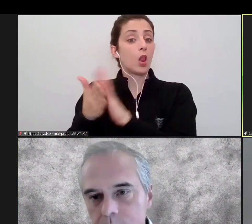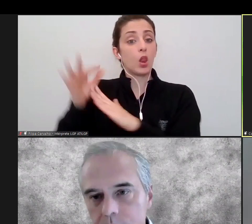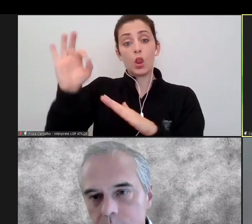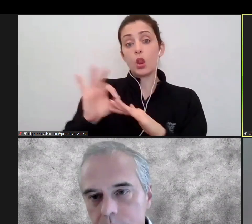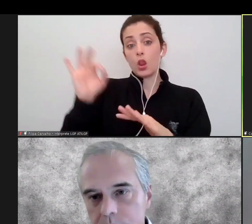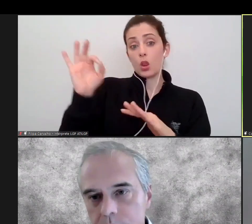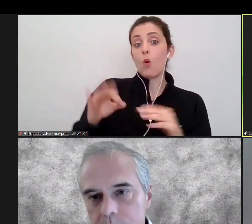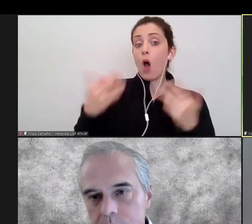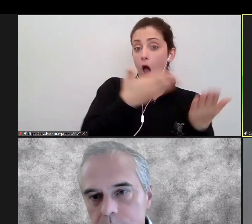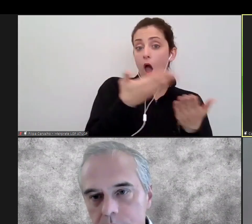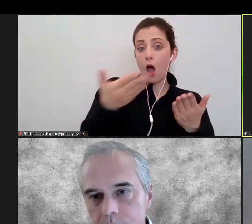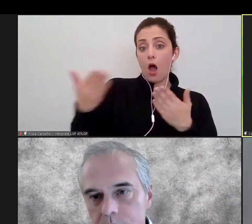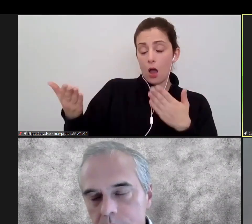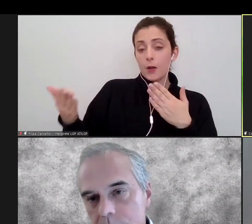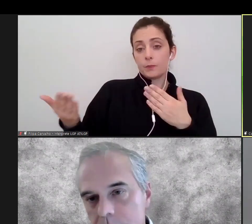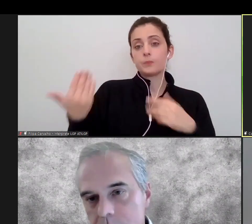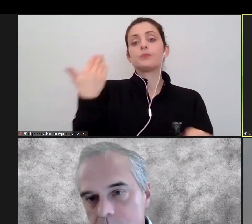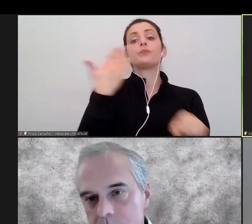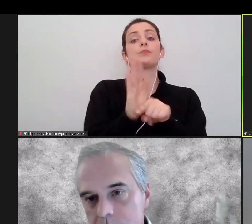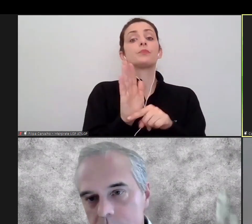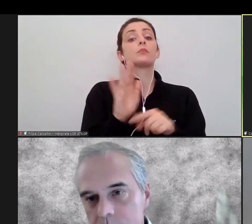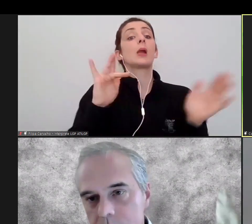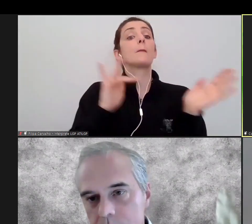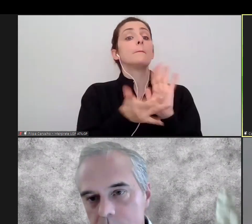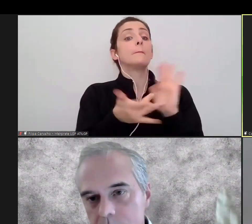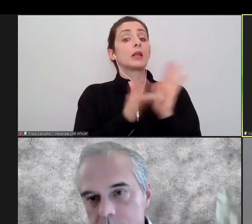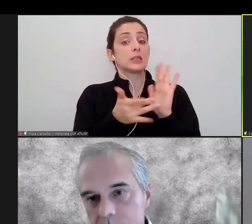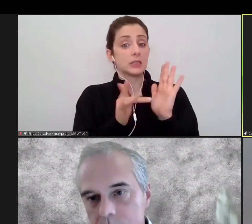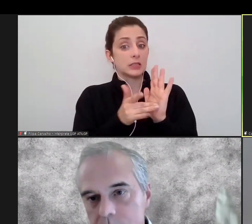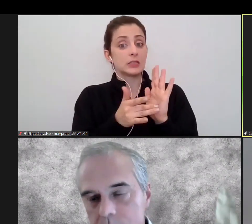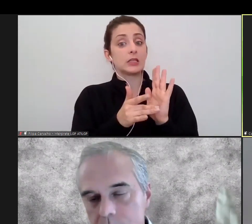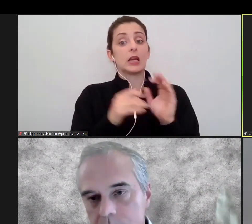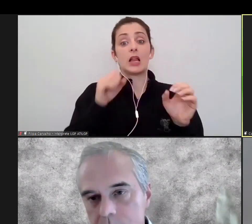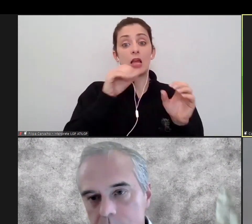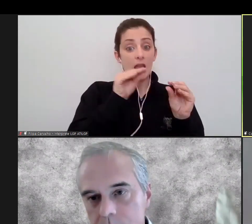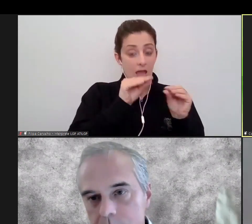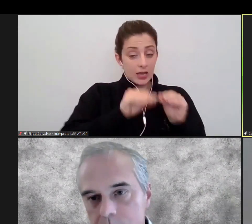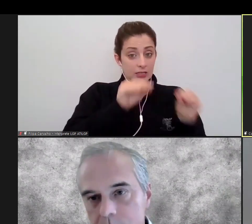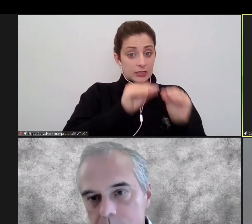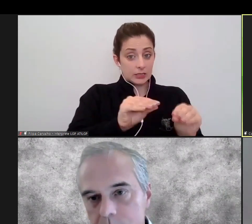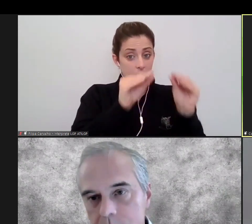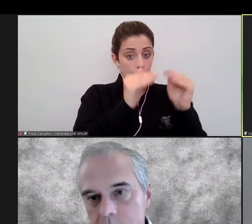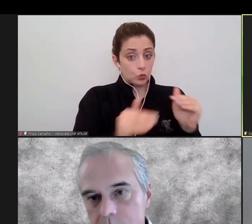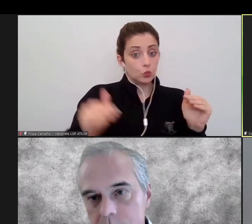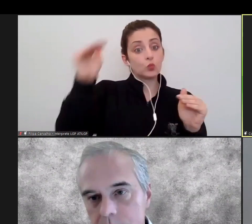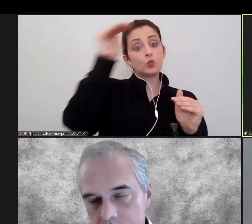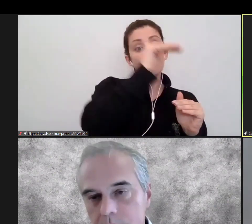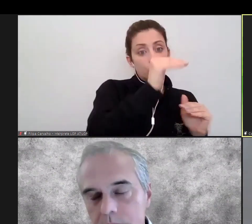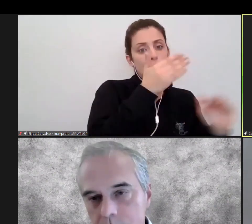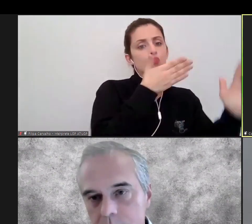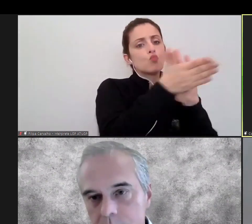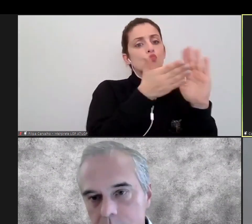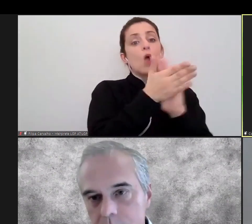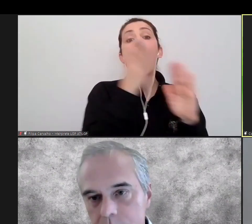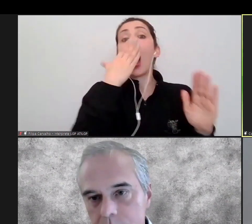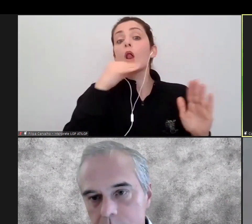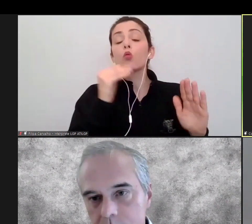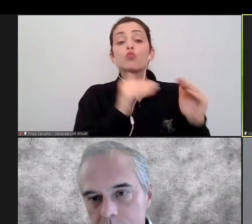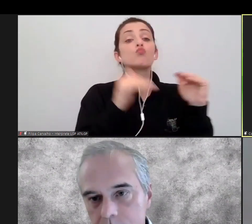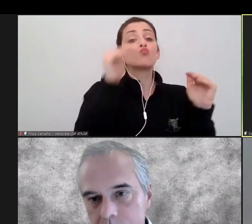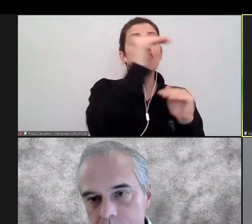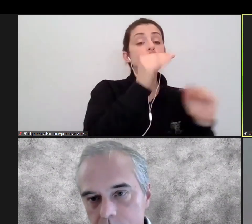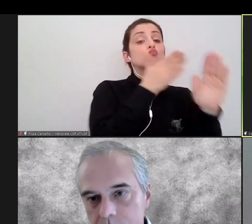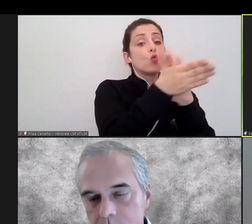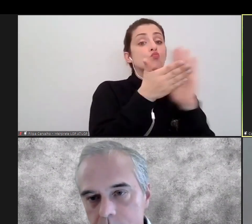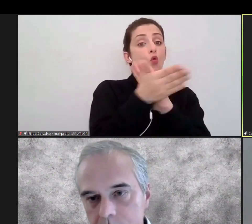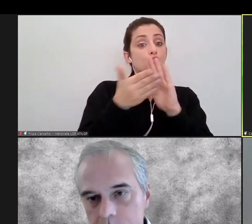do pouco que eu li, no Brasil, por exemplo, o acesso ao ensino superior, os alunos que beneficiaram das cotas, veio provar-se depois